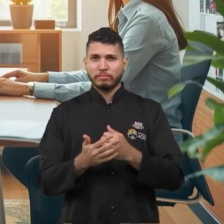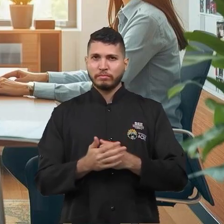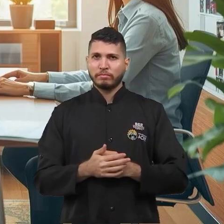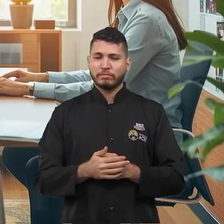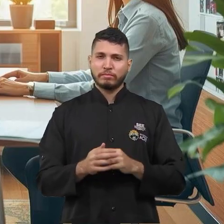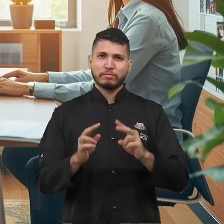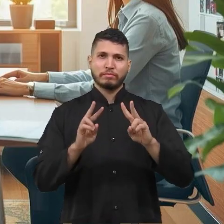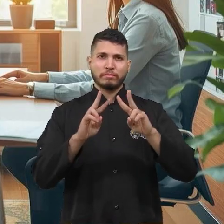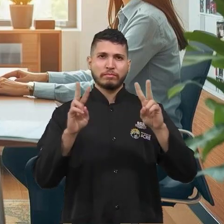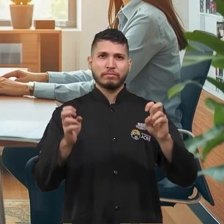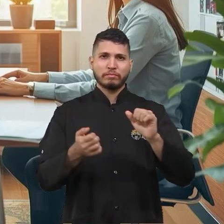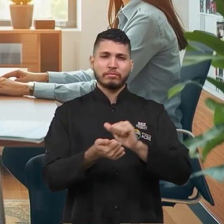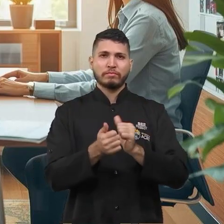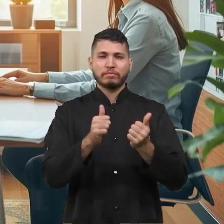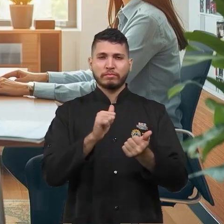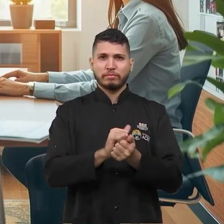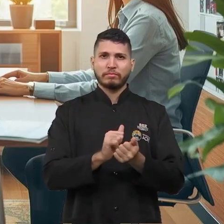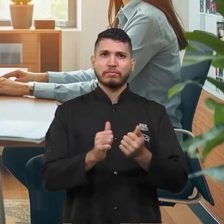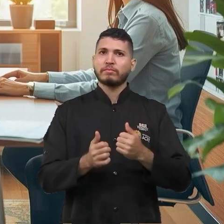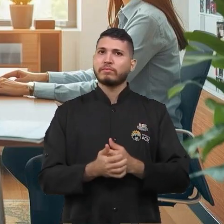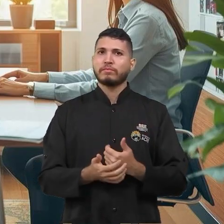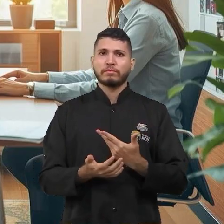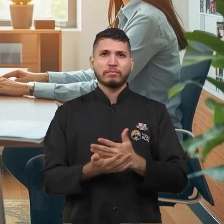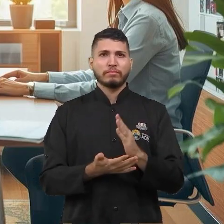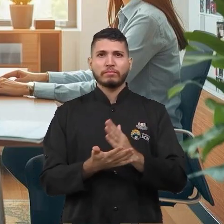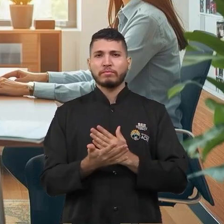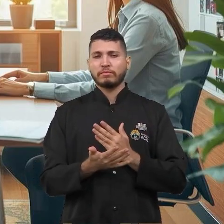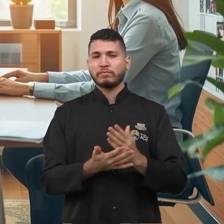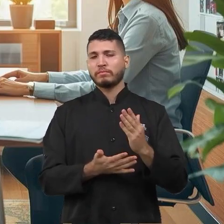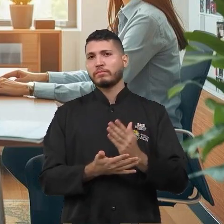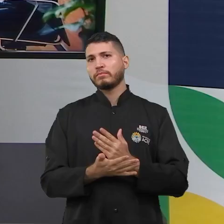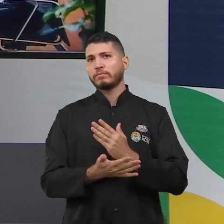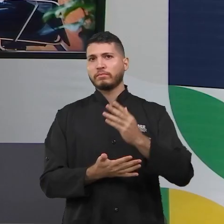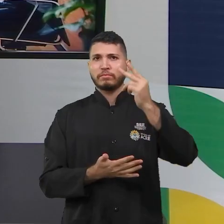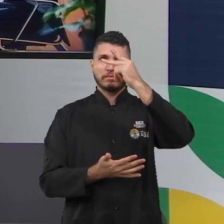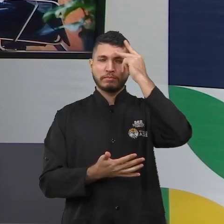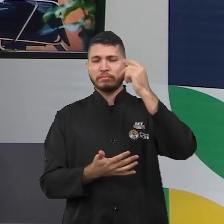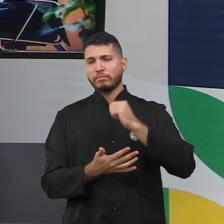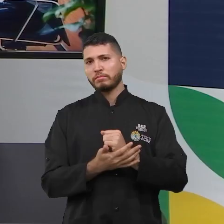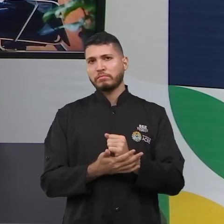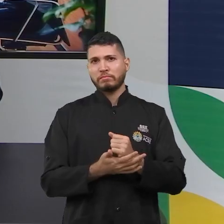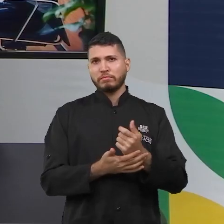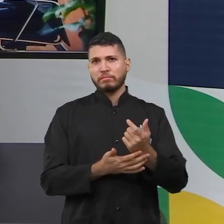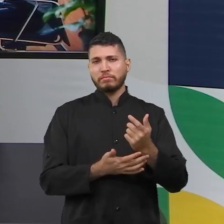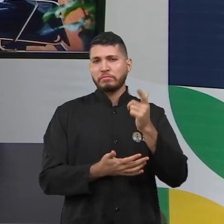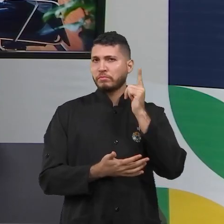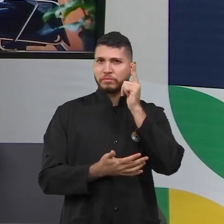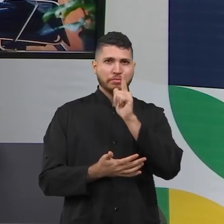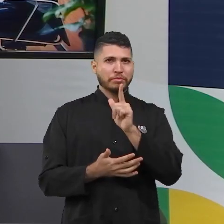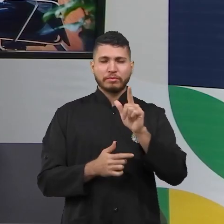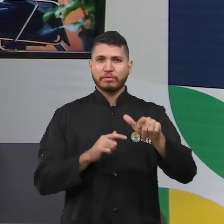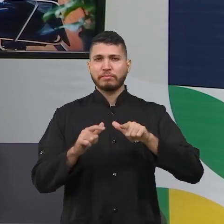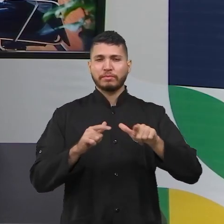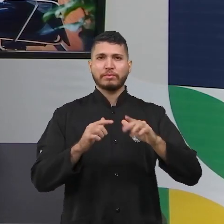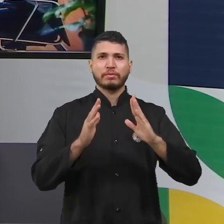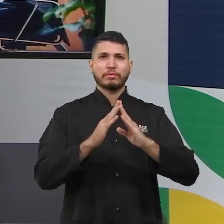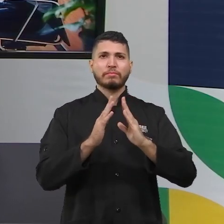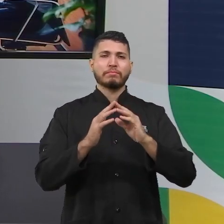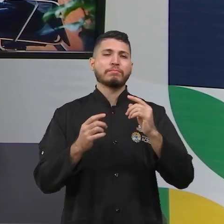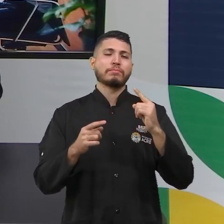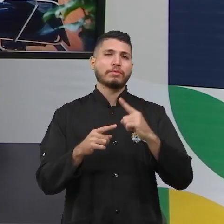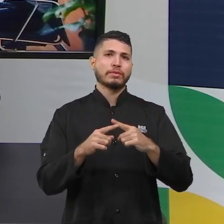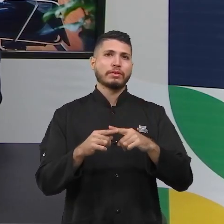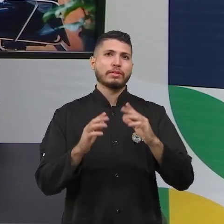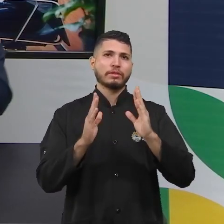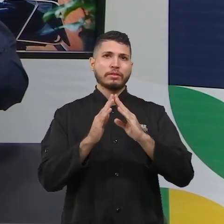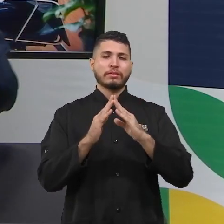adaptabilidade. Existem, por exemplo, pessoas que dizem, eu não consigo trabalhar de casa, porque em casa eu tenho que cuidar dos